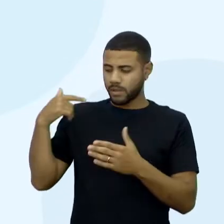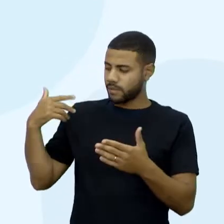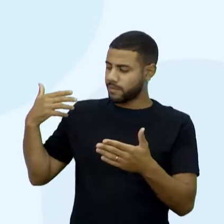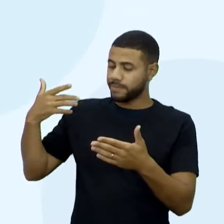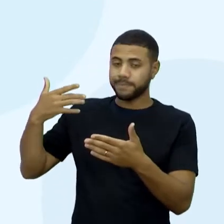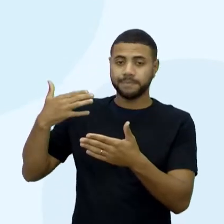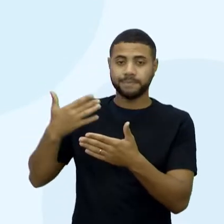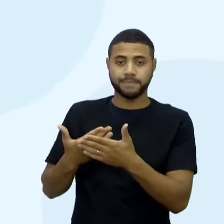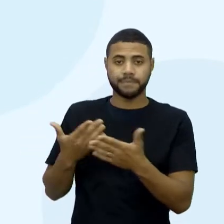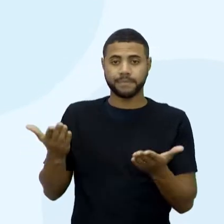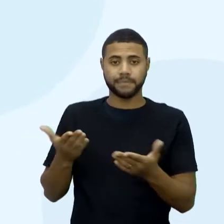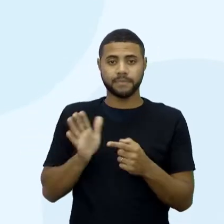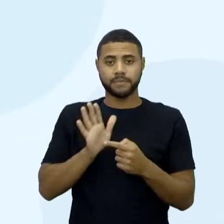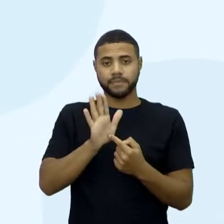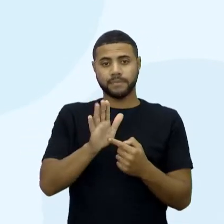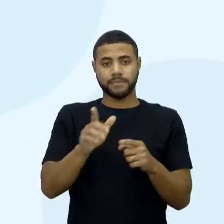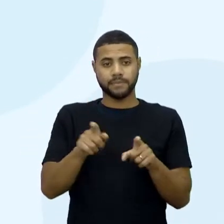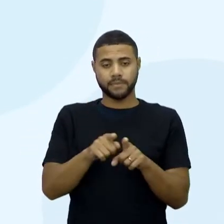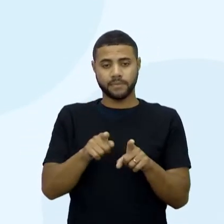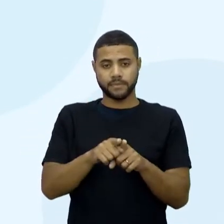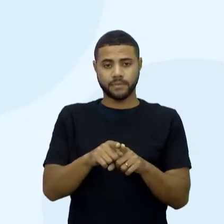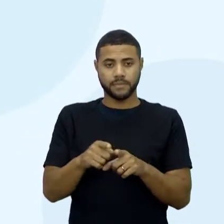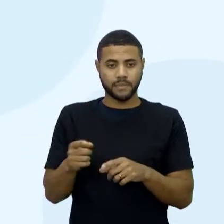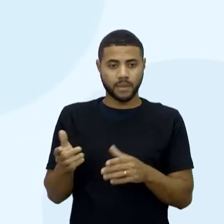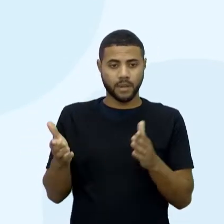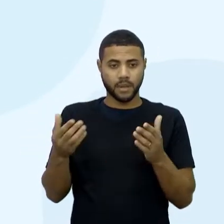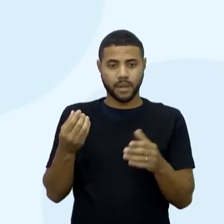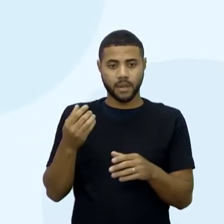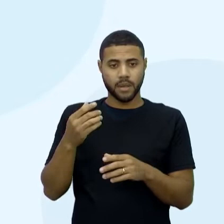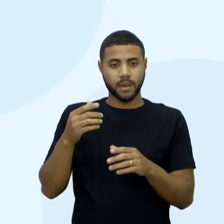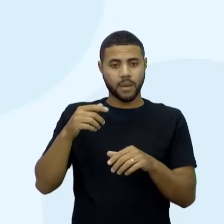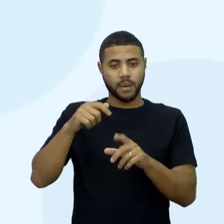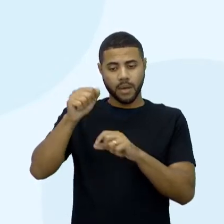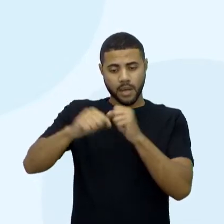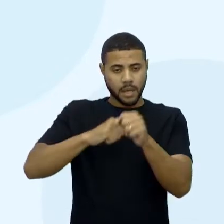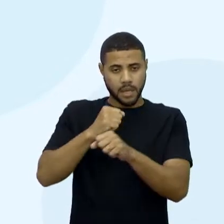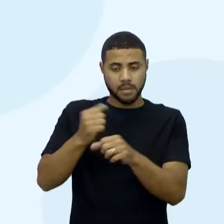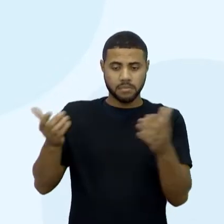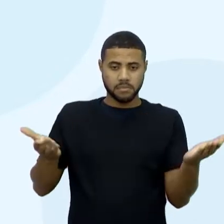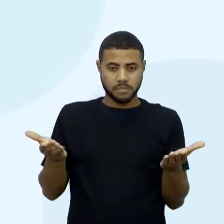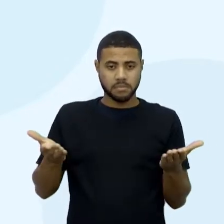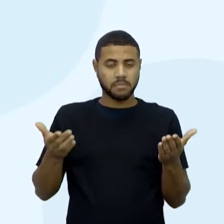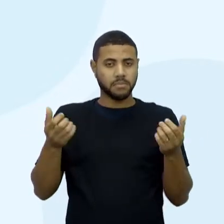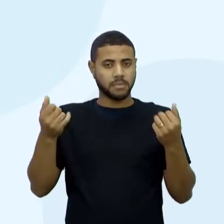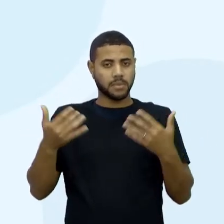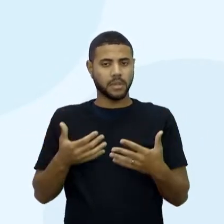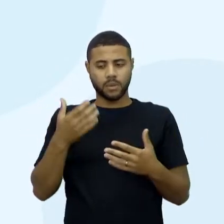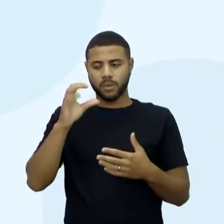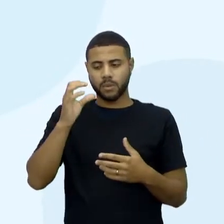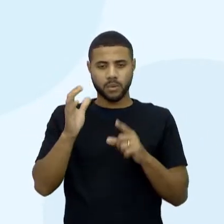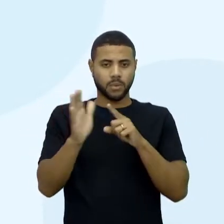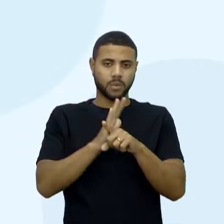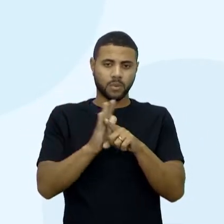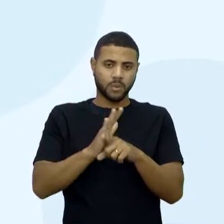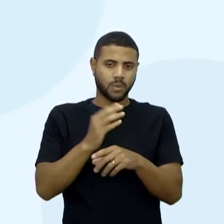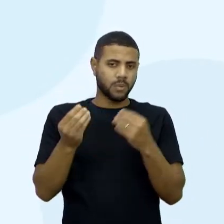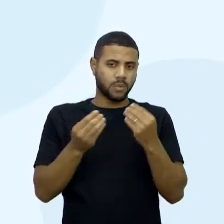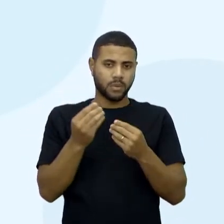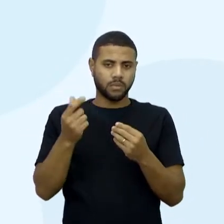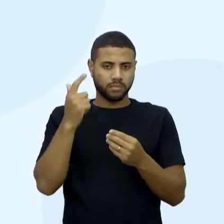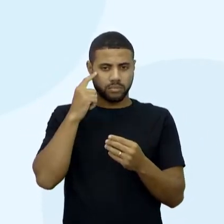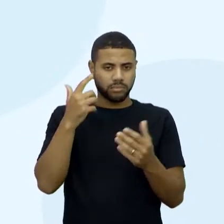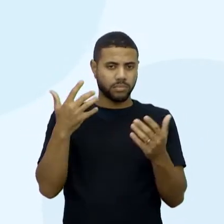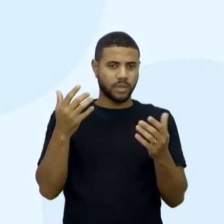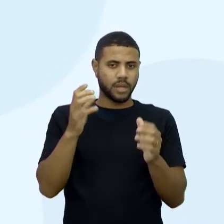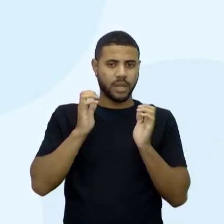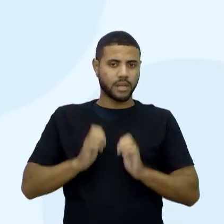na contemporaneidade também, né? Quais condutas científicas e tecnológicas